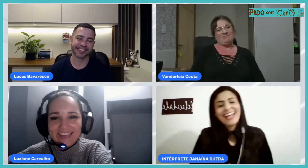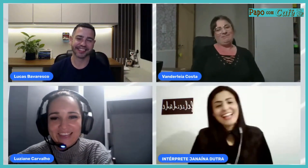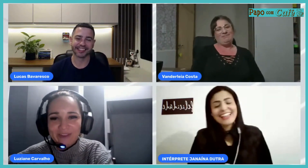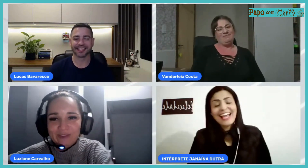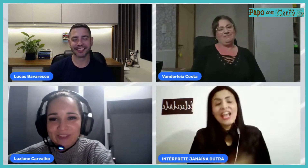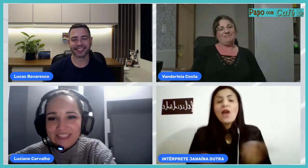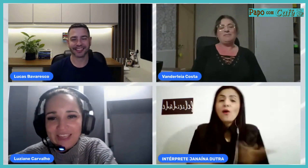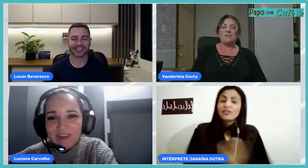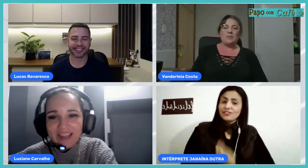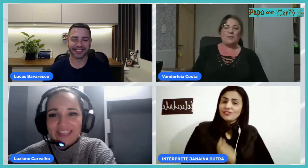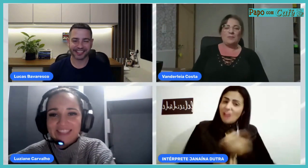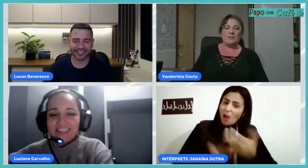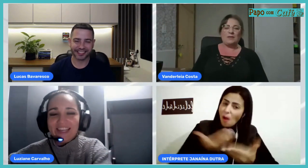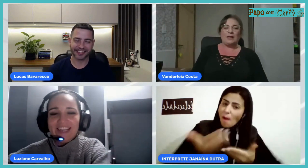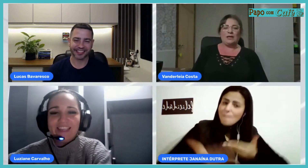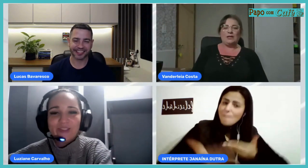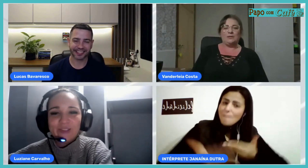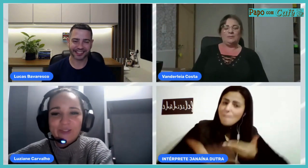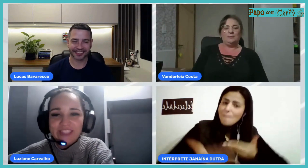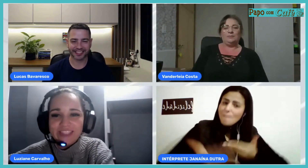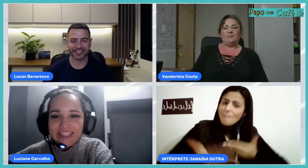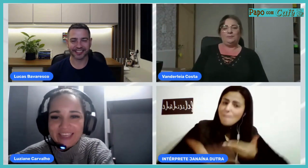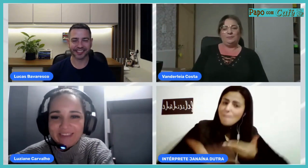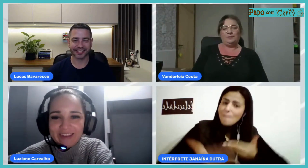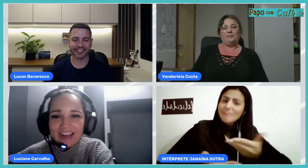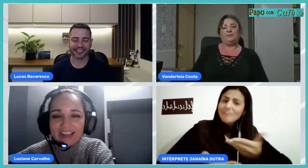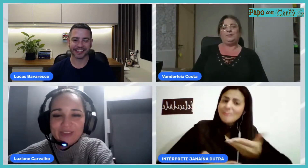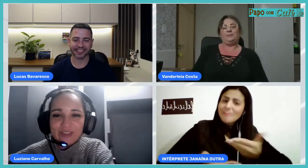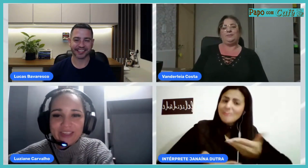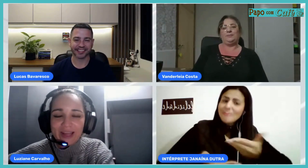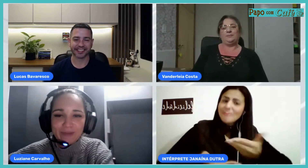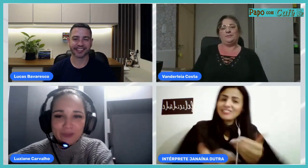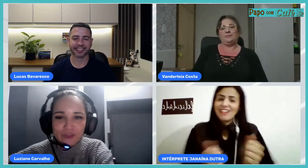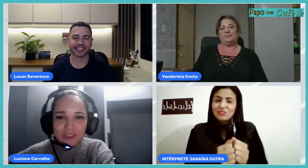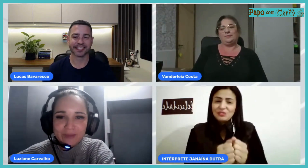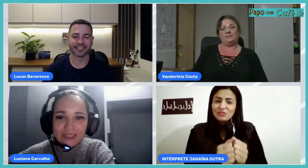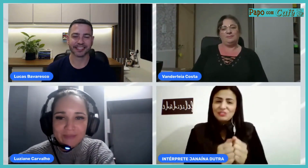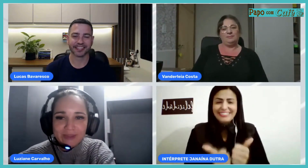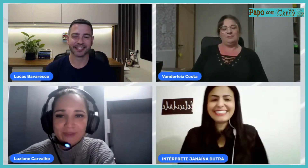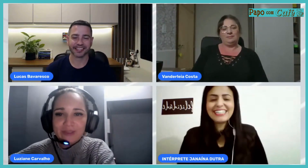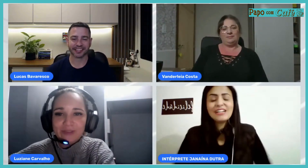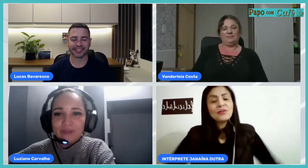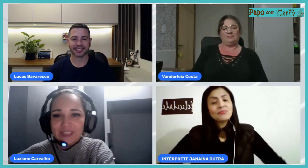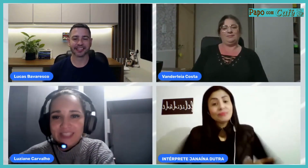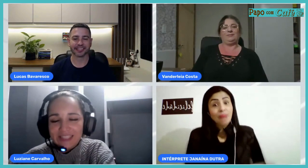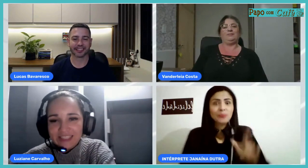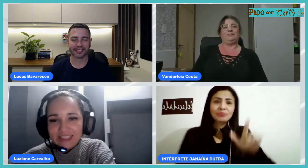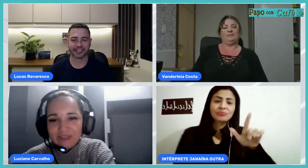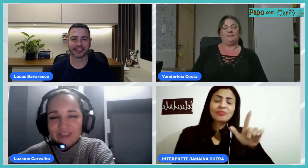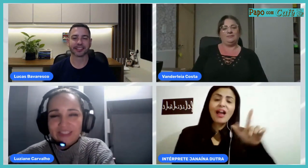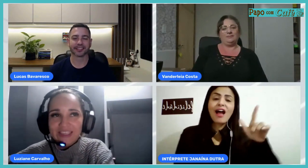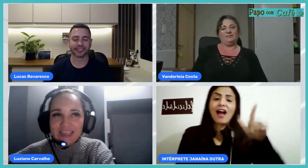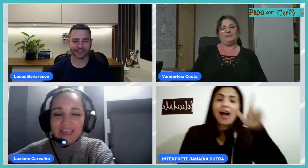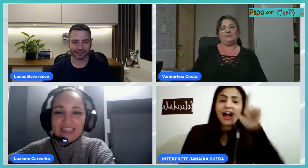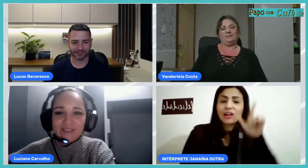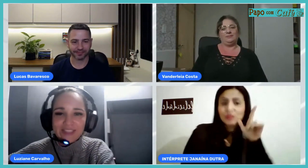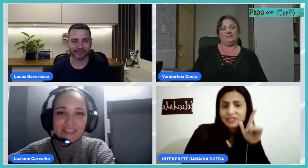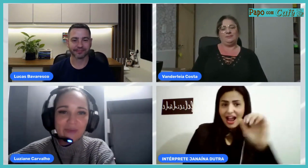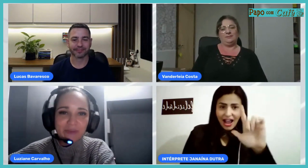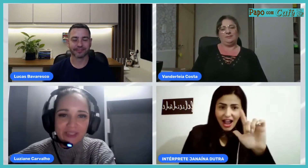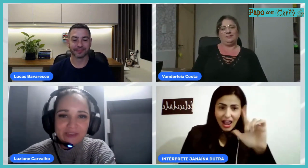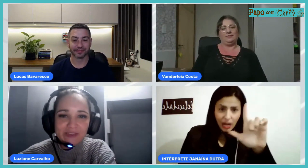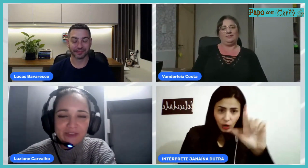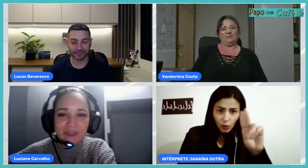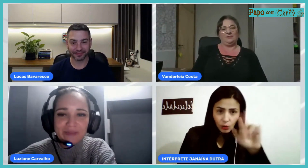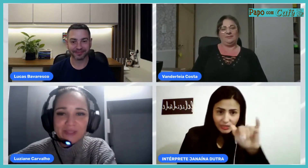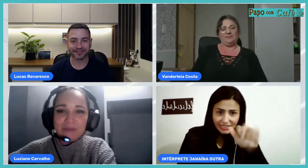Ai, que legal. Então, vou dar sequência, né? Eu sou a Luziane Carvalho, sou intérprete de Libras há mais ou menos uns 15 anos. Às vezes